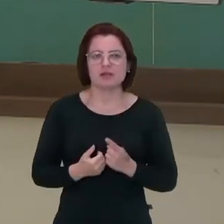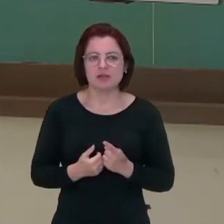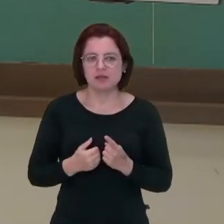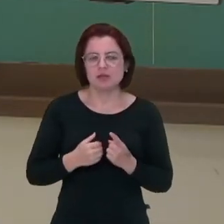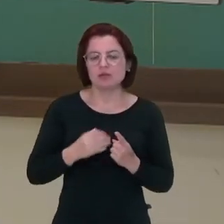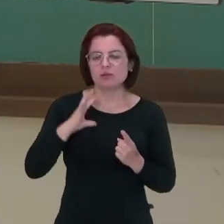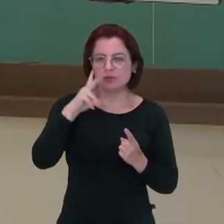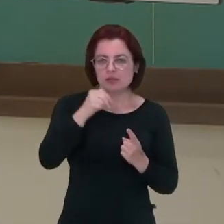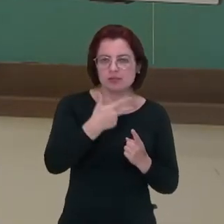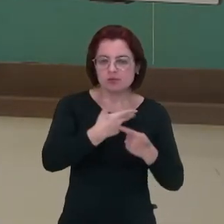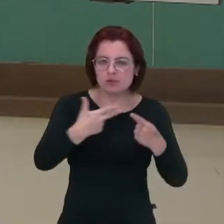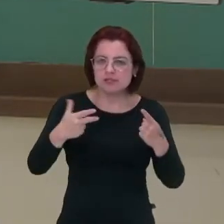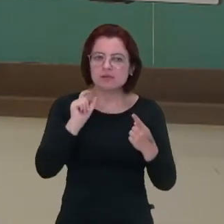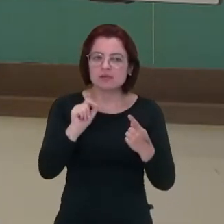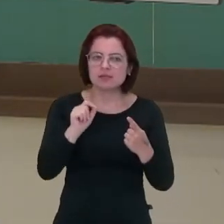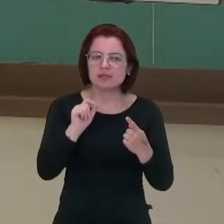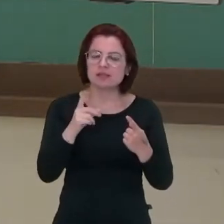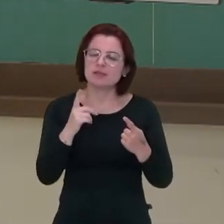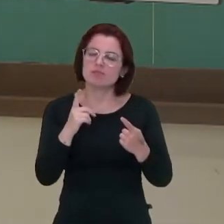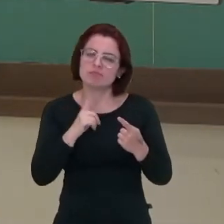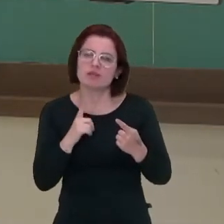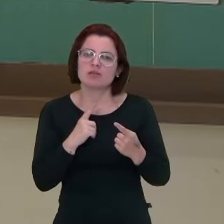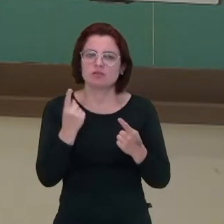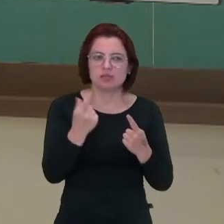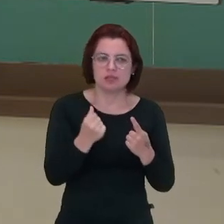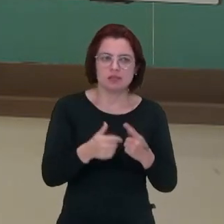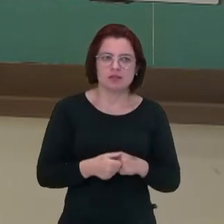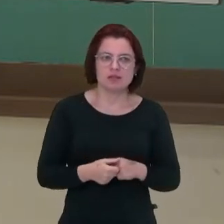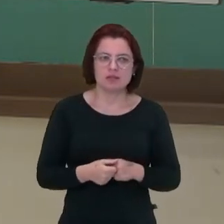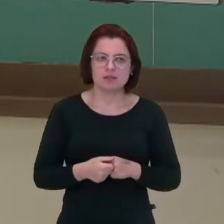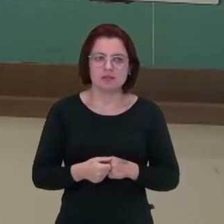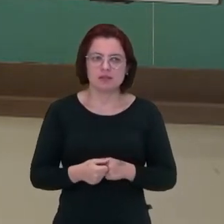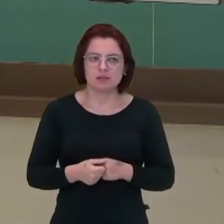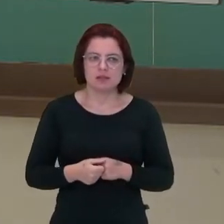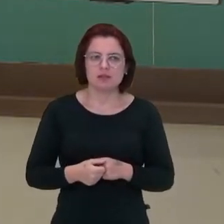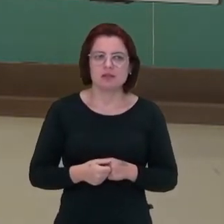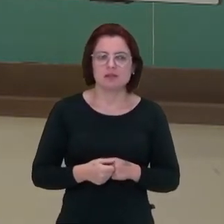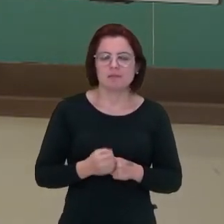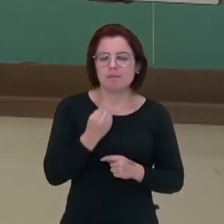se torna, de alguma forma, dinheiro. Por exemplo, eu tenho